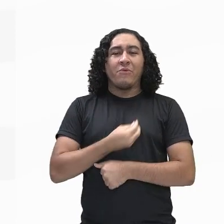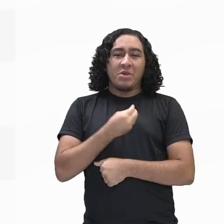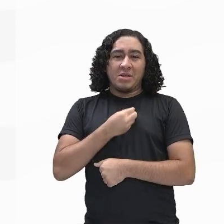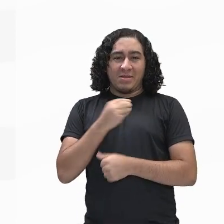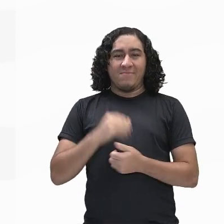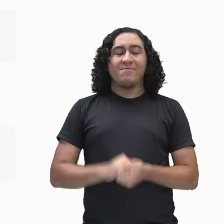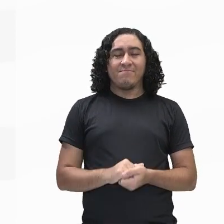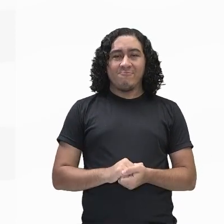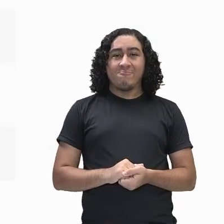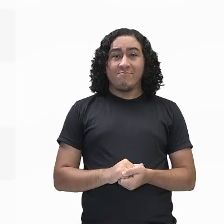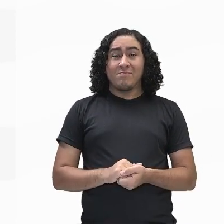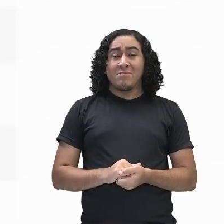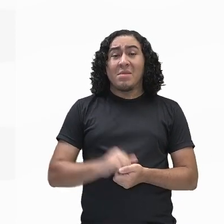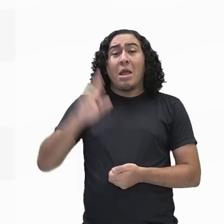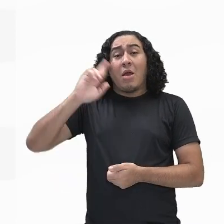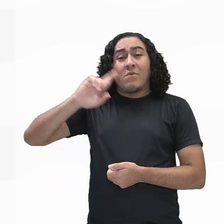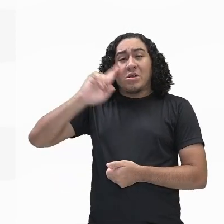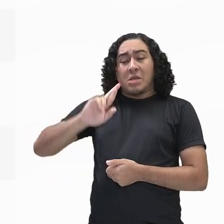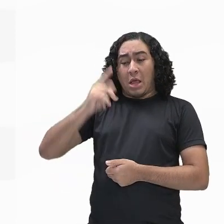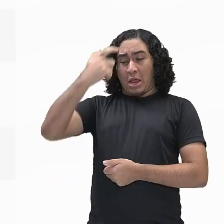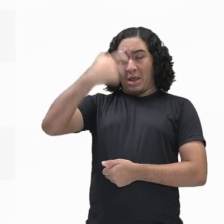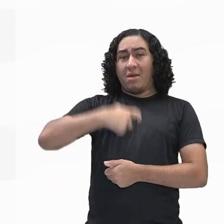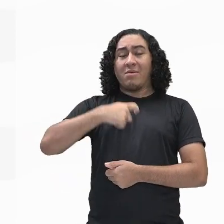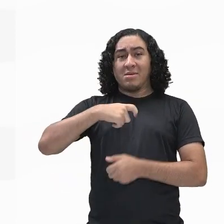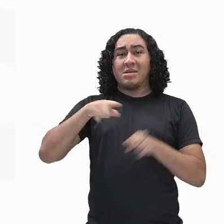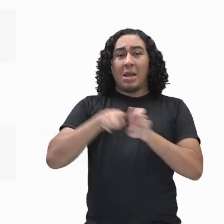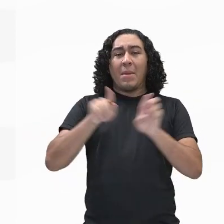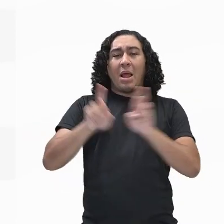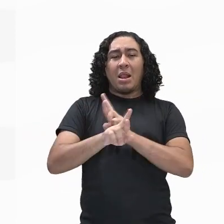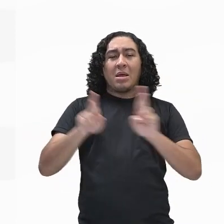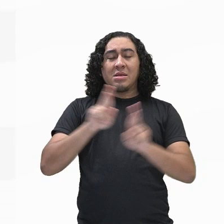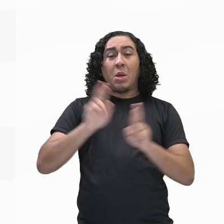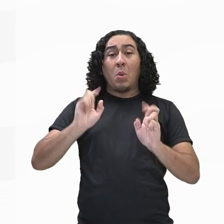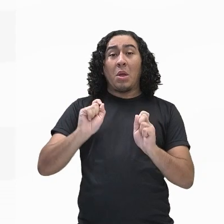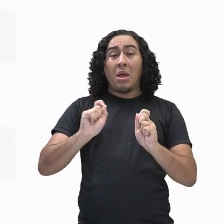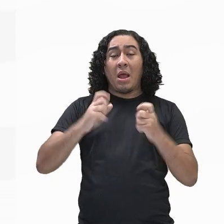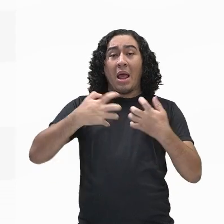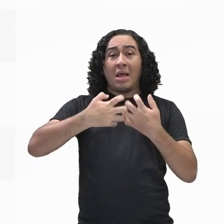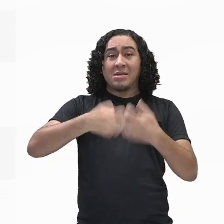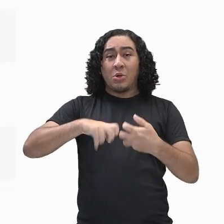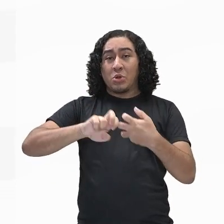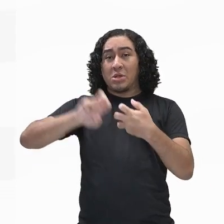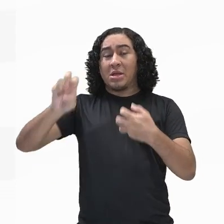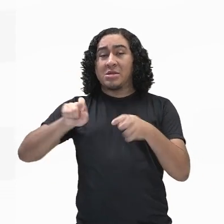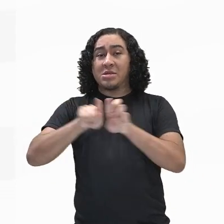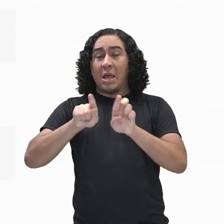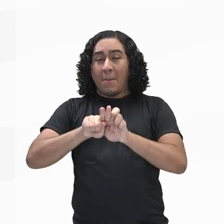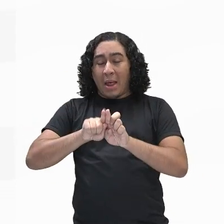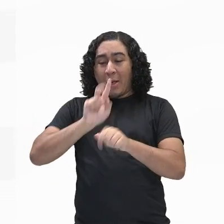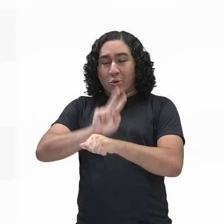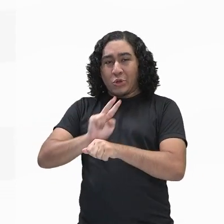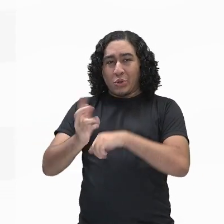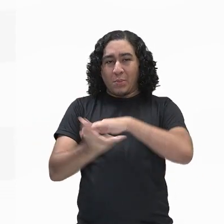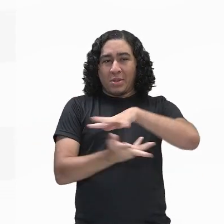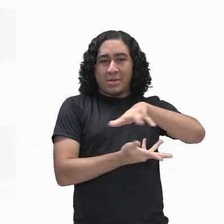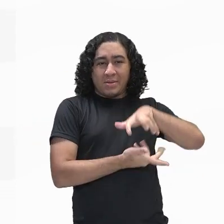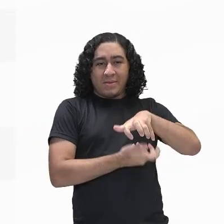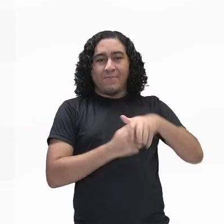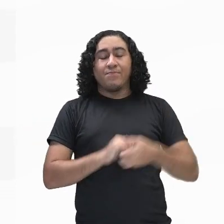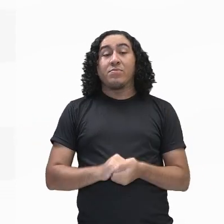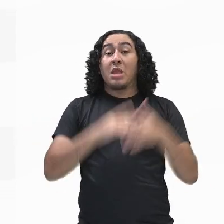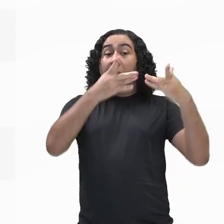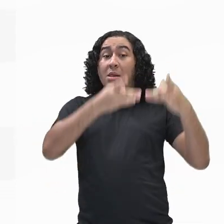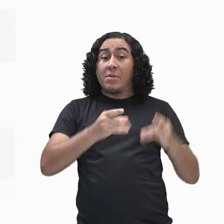Mais especificamente, reflexões do eu e a relação com a interculturalidade e sustentabilidade. Por detalhamento, nós vamos entender